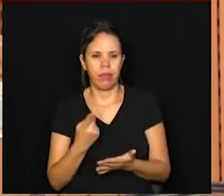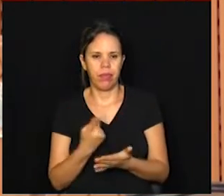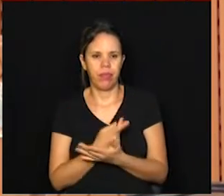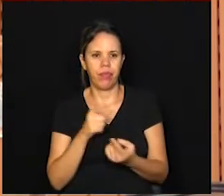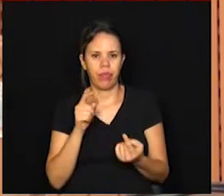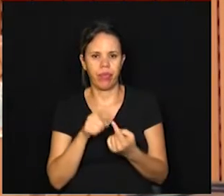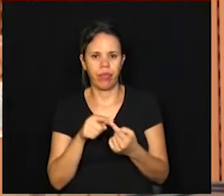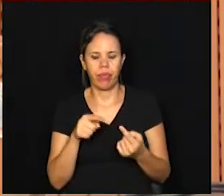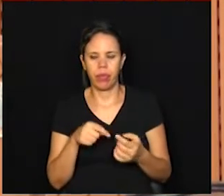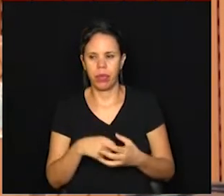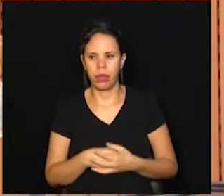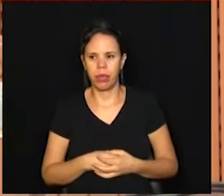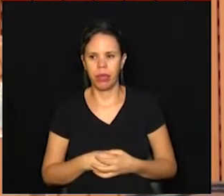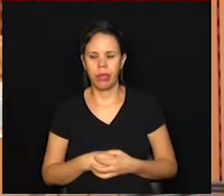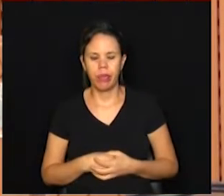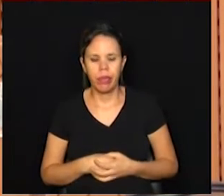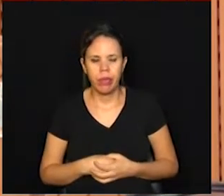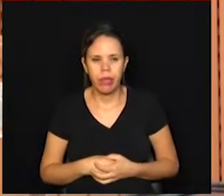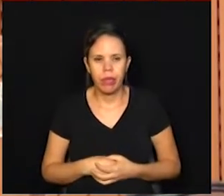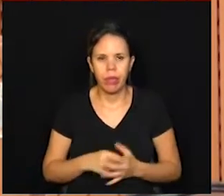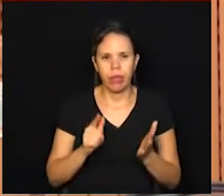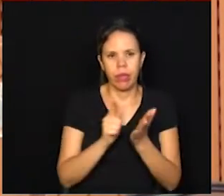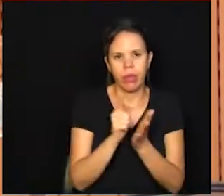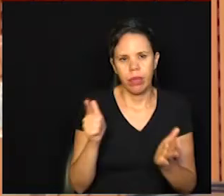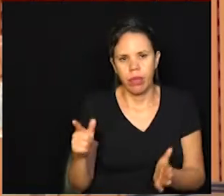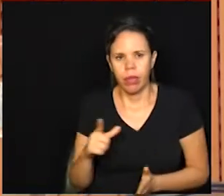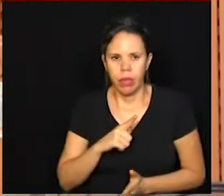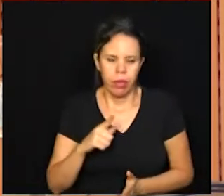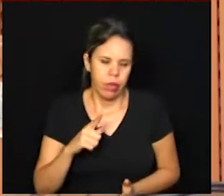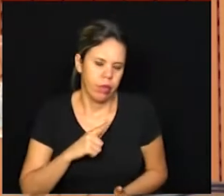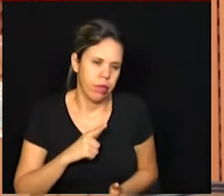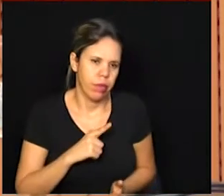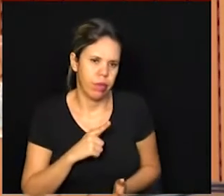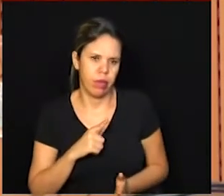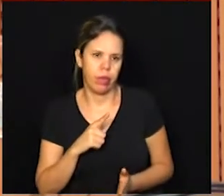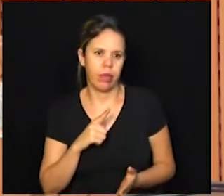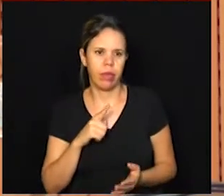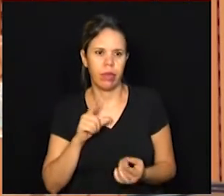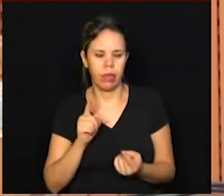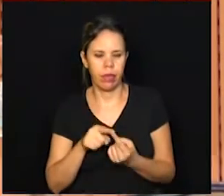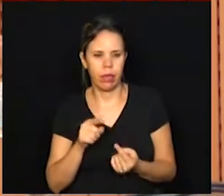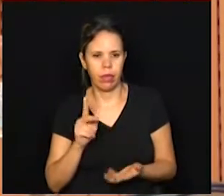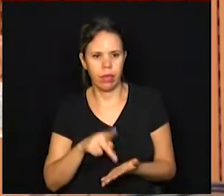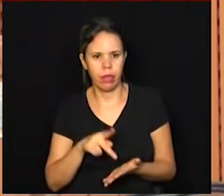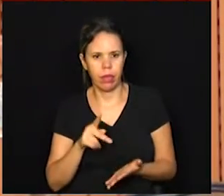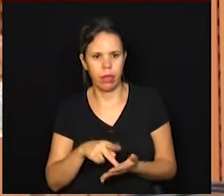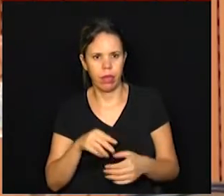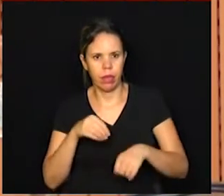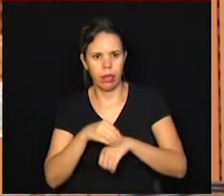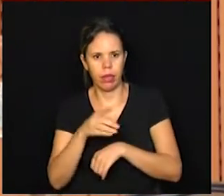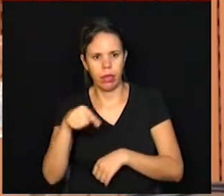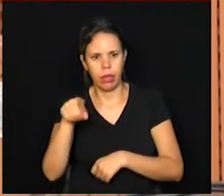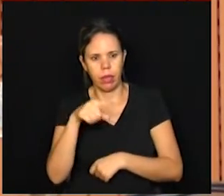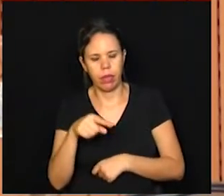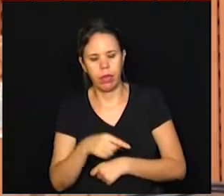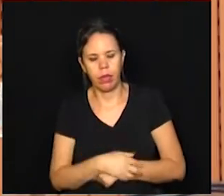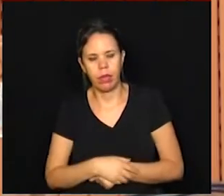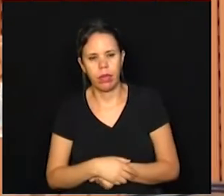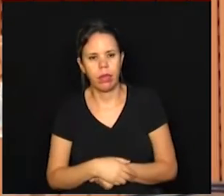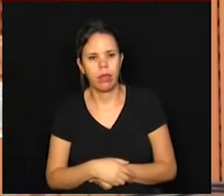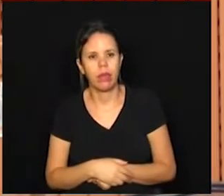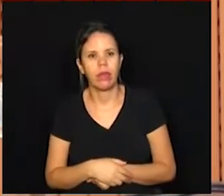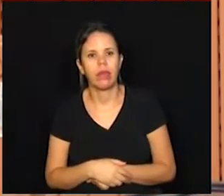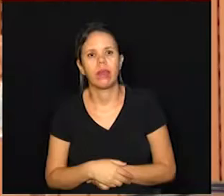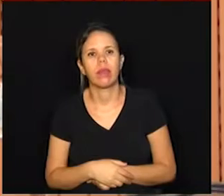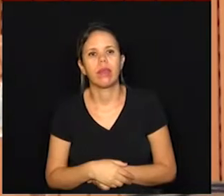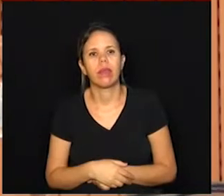aquele objetivo. O jornal mantém uma linha que, na verdade, quem trouxe foi você, Saviani, que é a